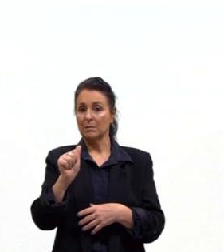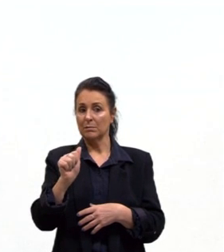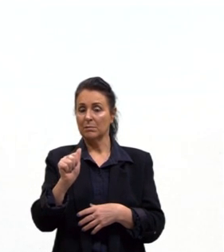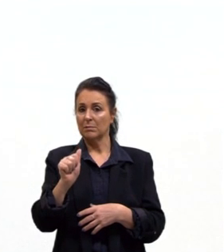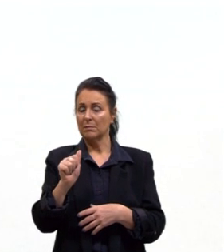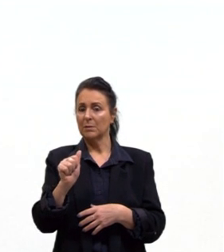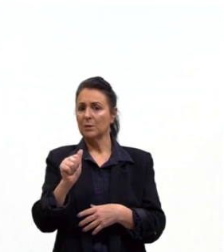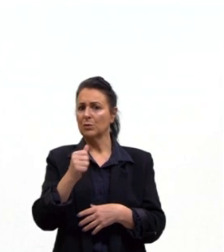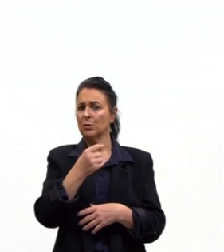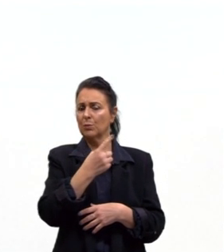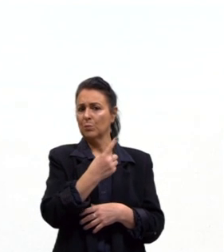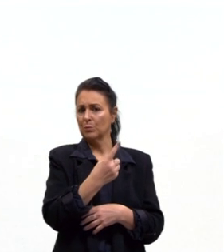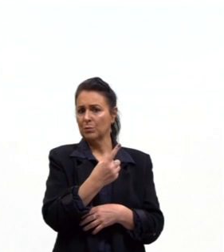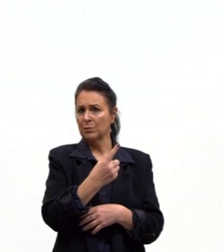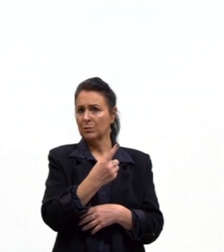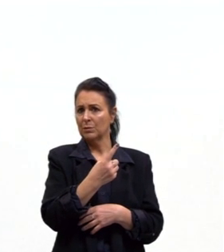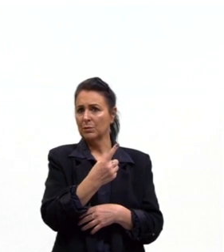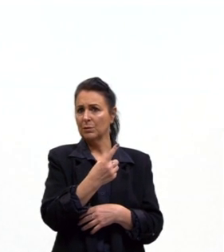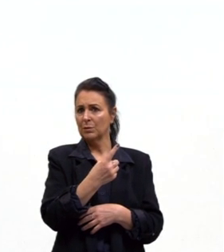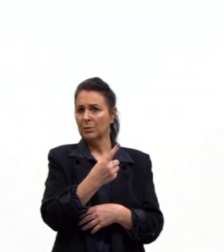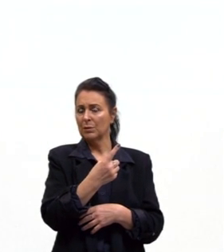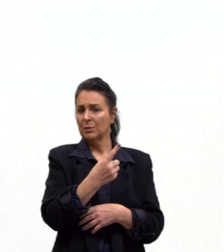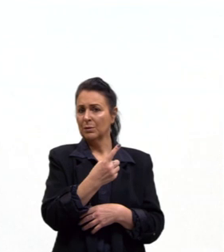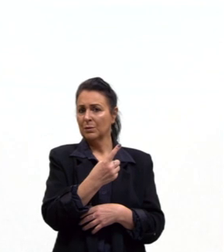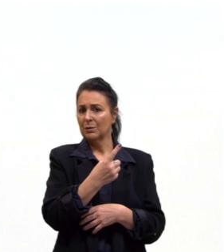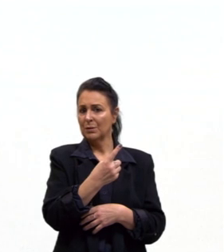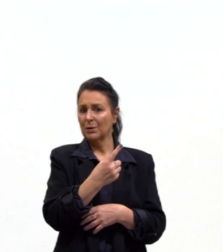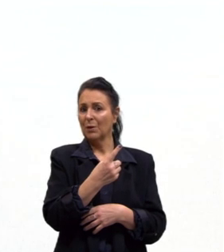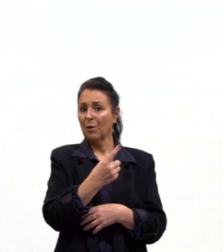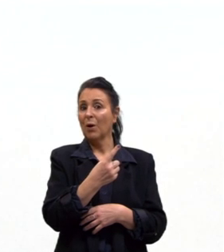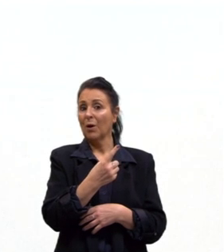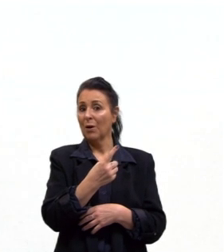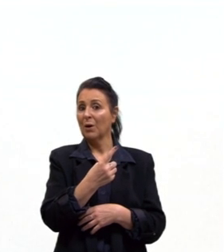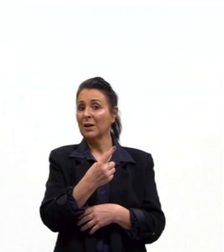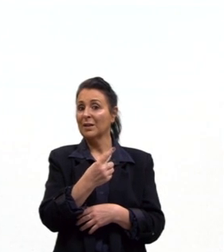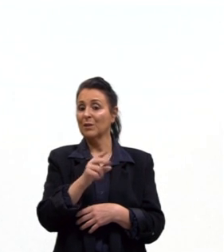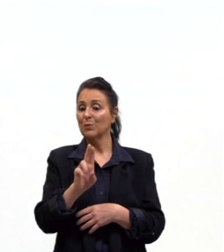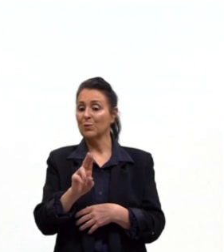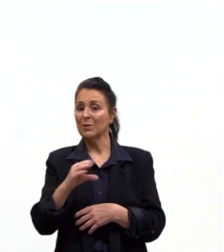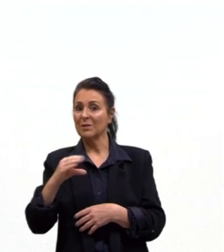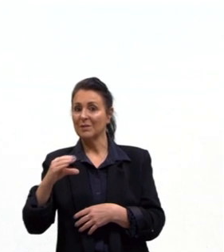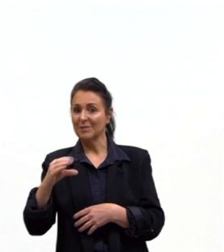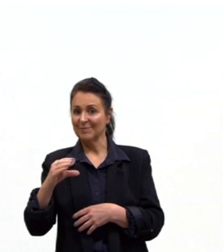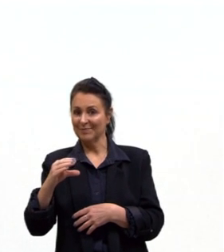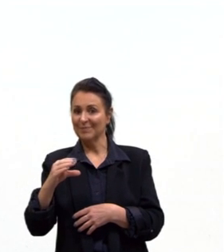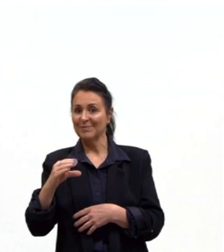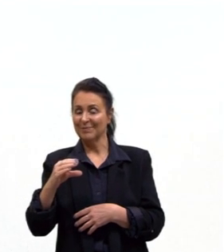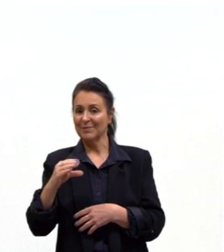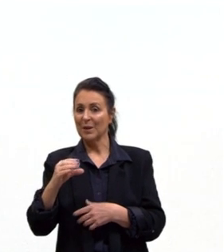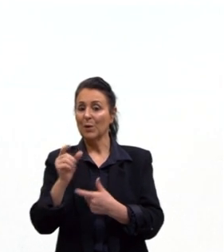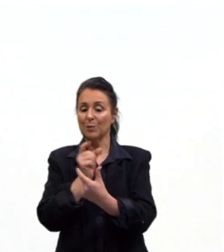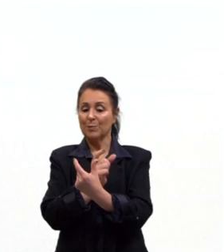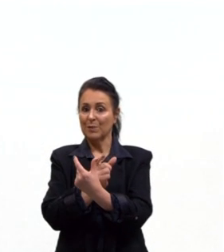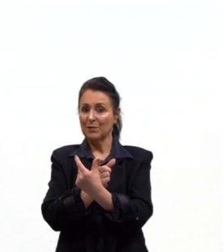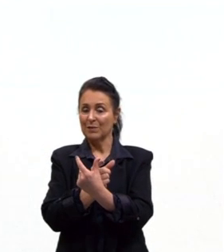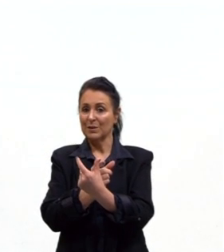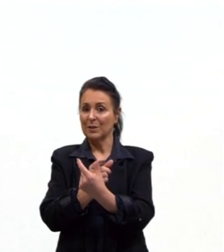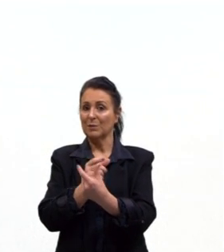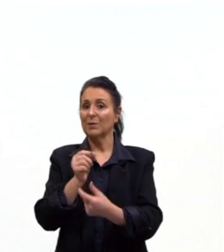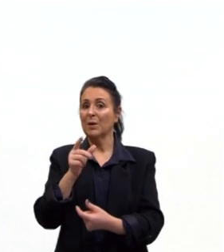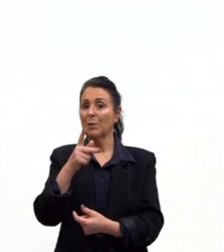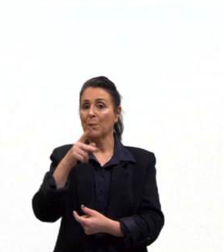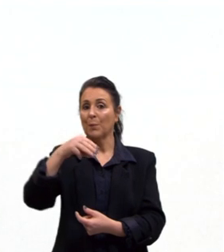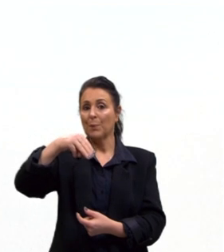de um vejam que já apareceu então uma unidade de medida Diferente né o nosso prefixo diferente que é o